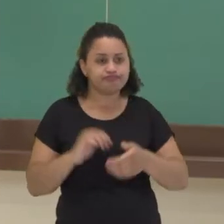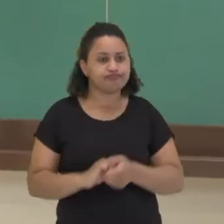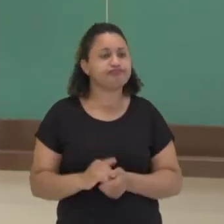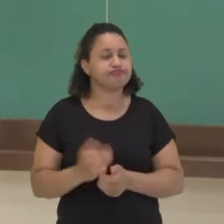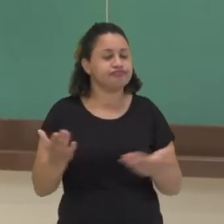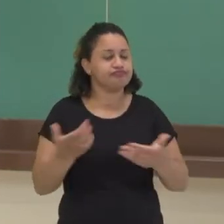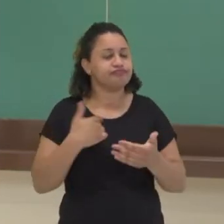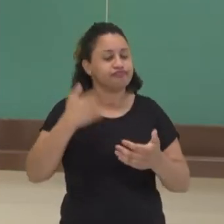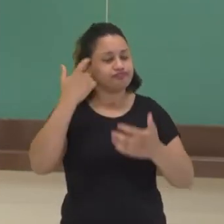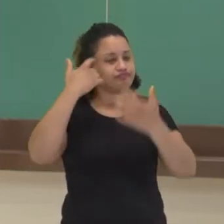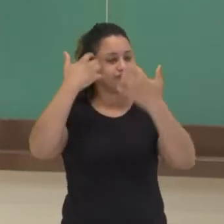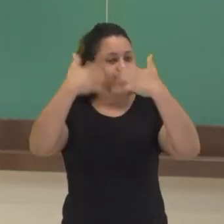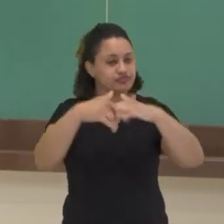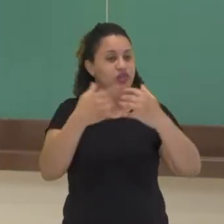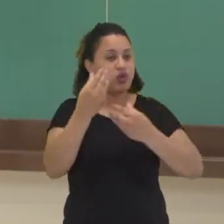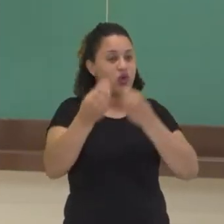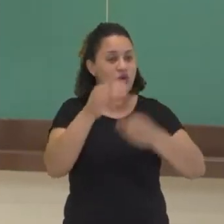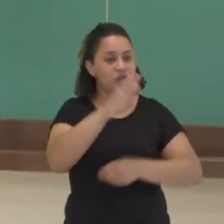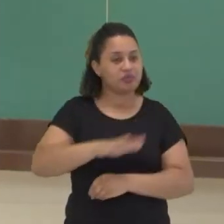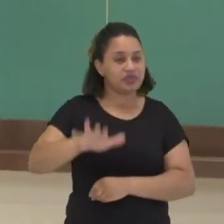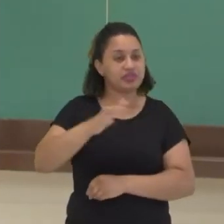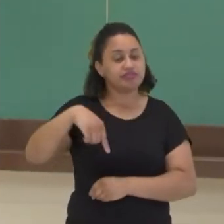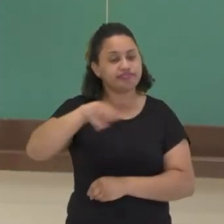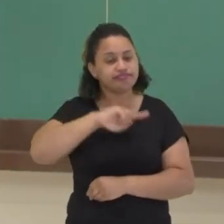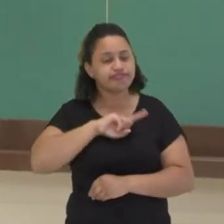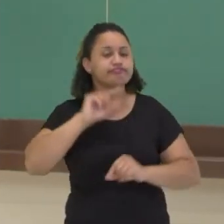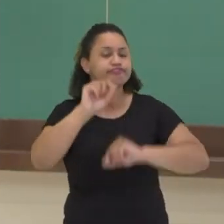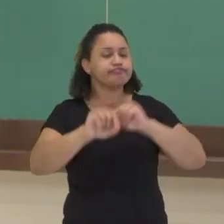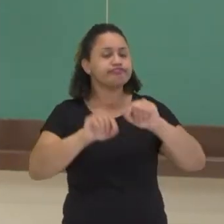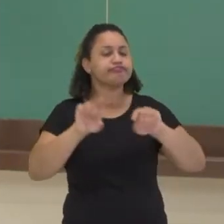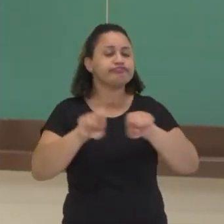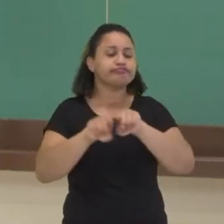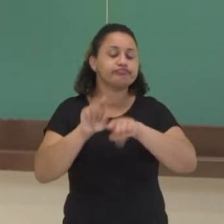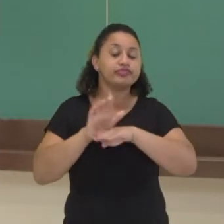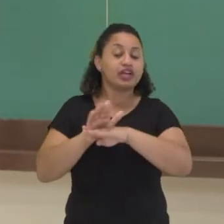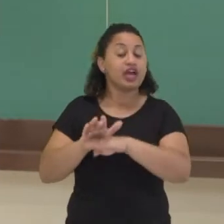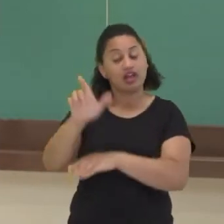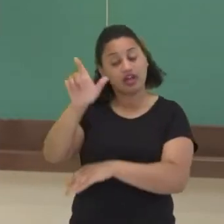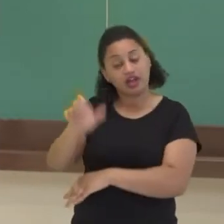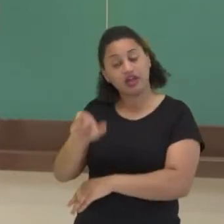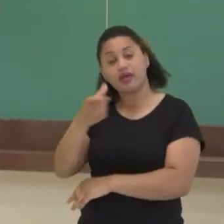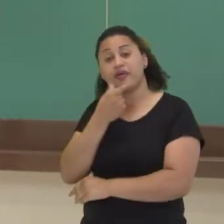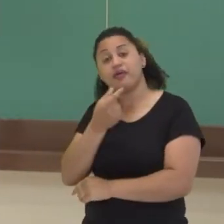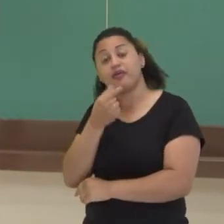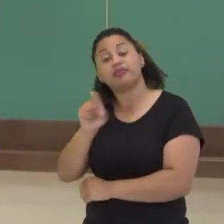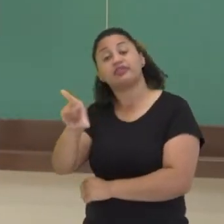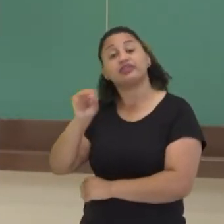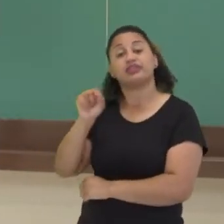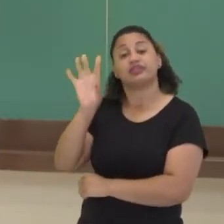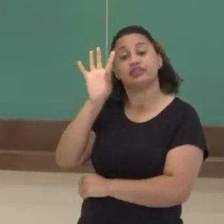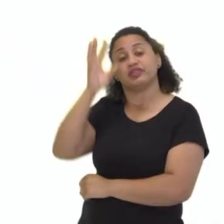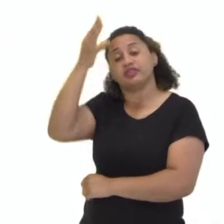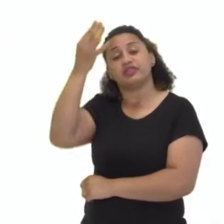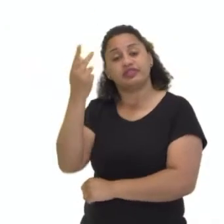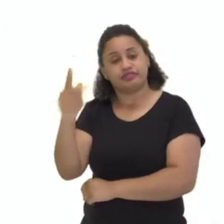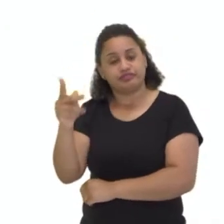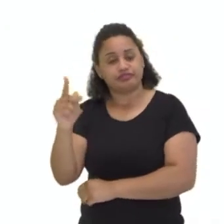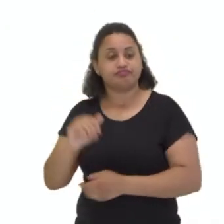comigo aqui a situação para a gente aí também ajudar o Paulo nessa indecisão. Então, nós temos